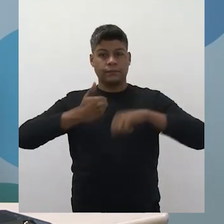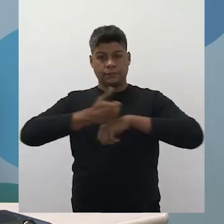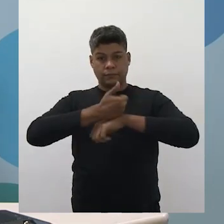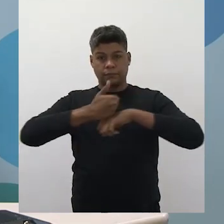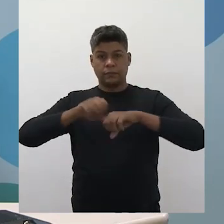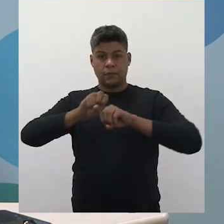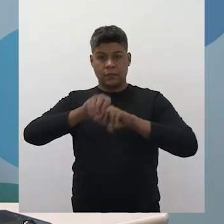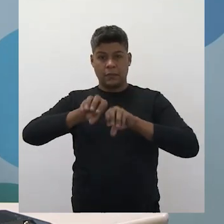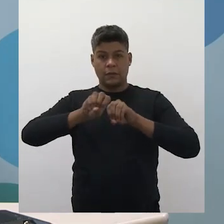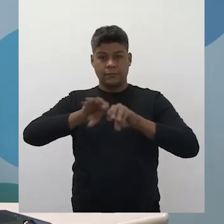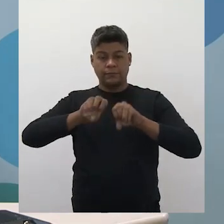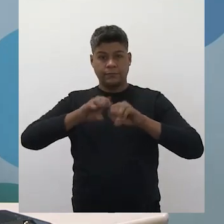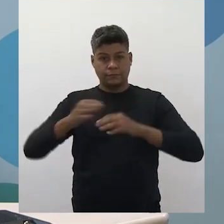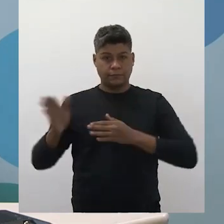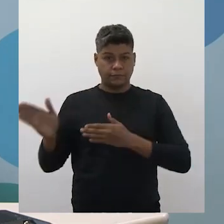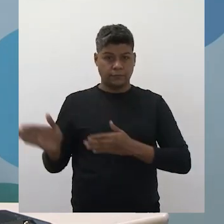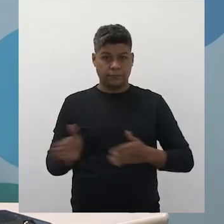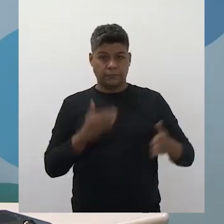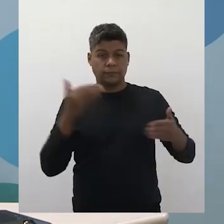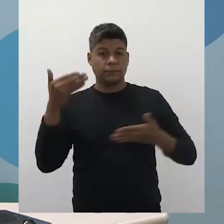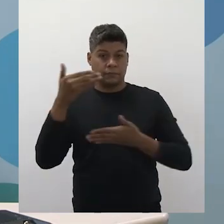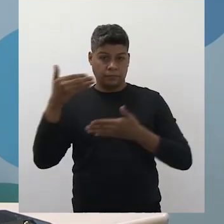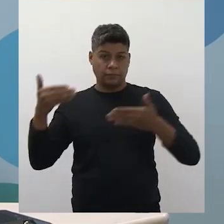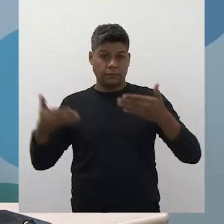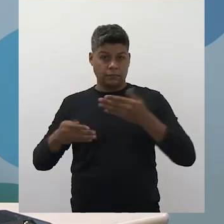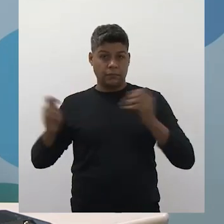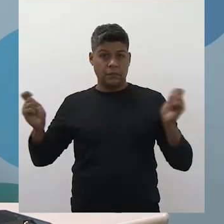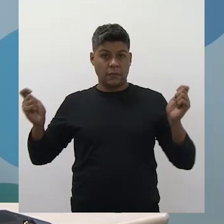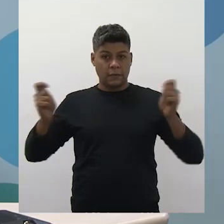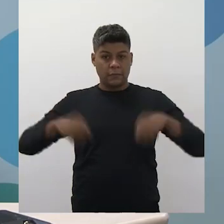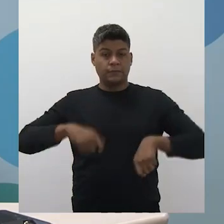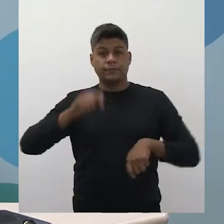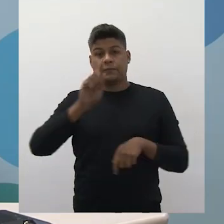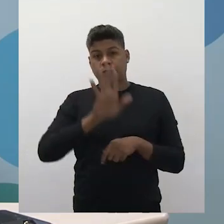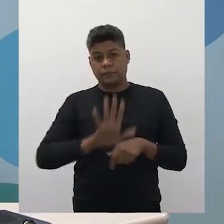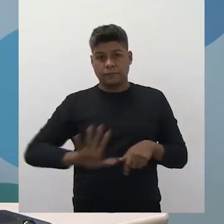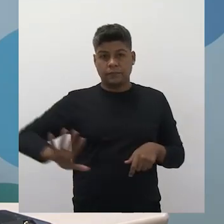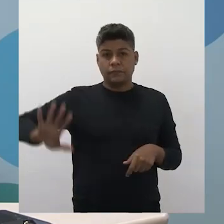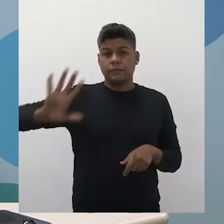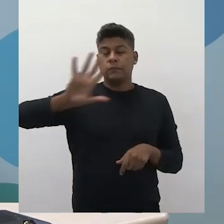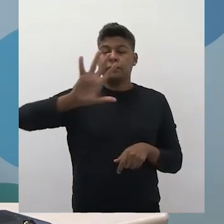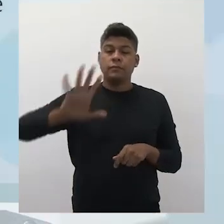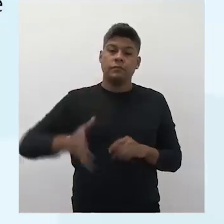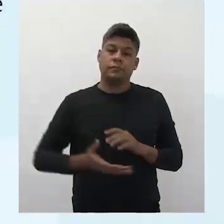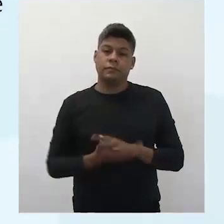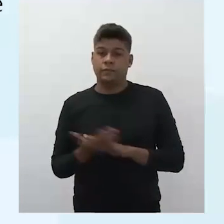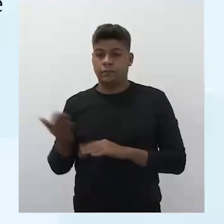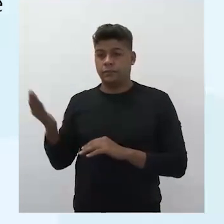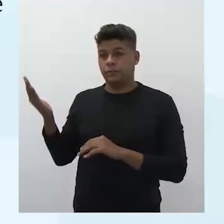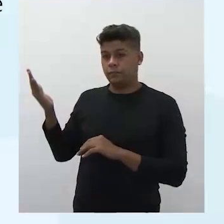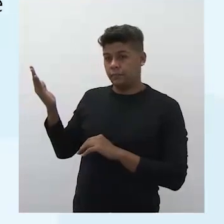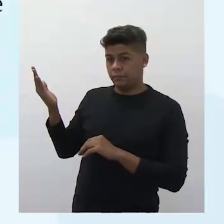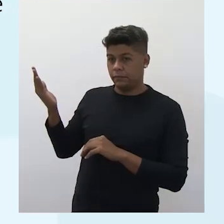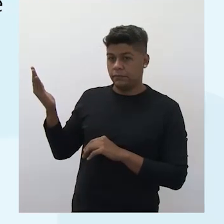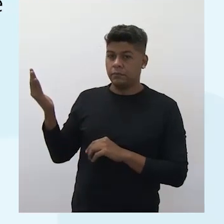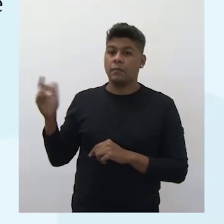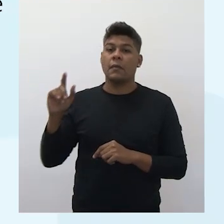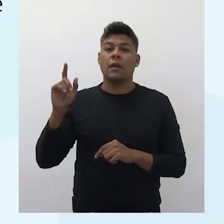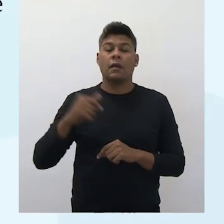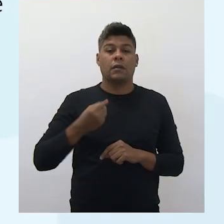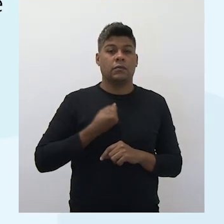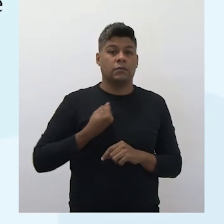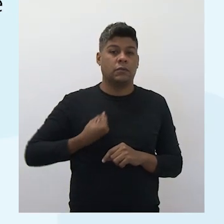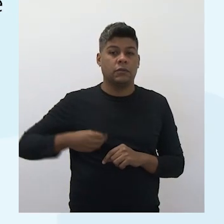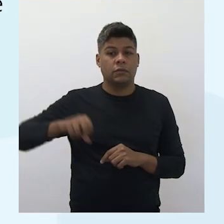educação. Já para o próximo, que é as competências gerais do currículo paulista, nós vamos destacar aí uma competência, a competência número